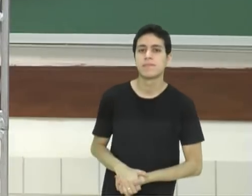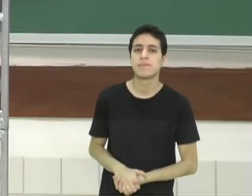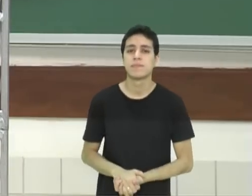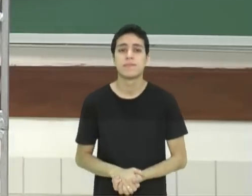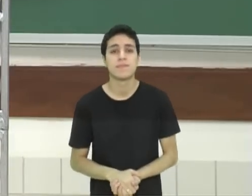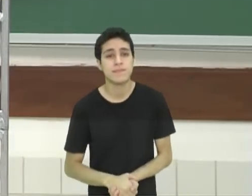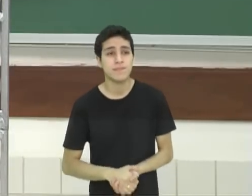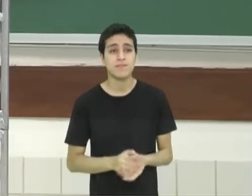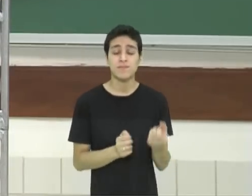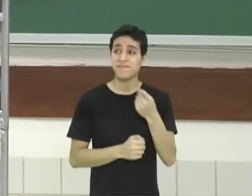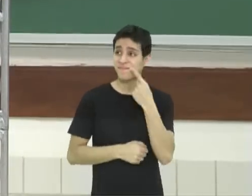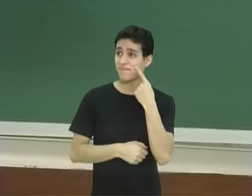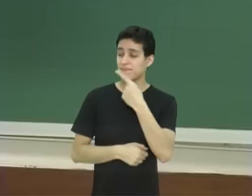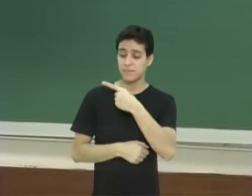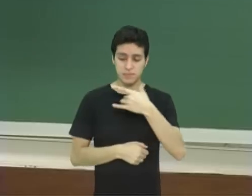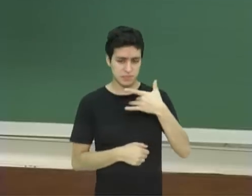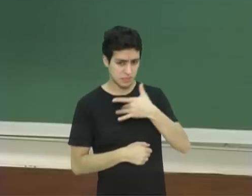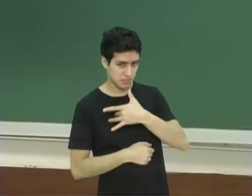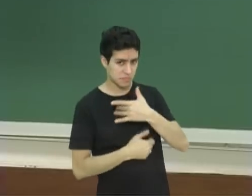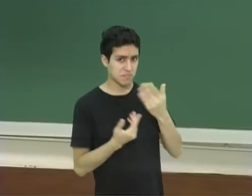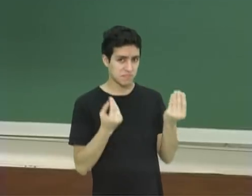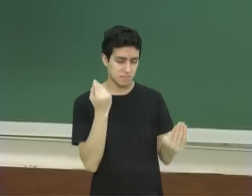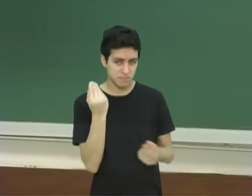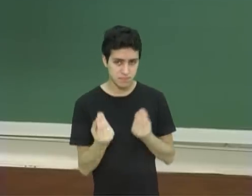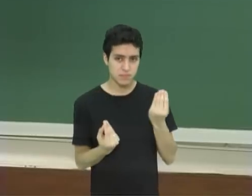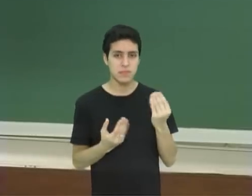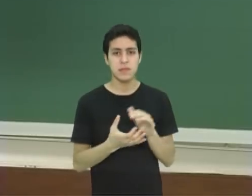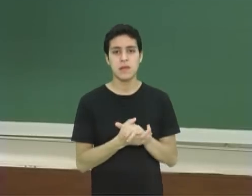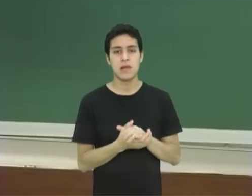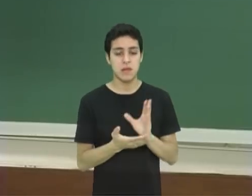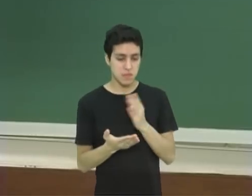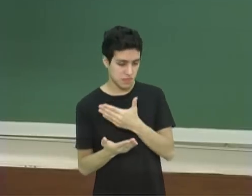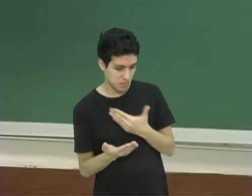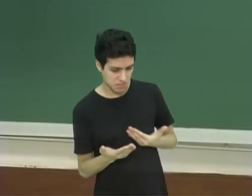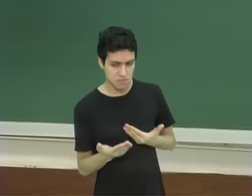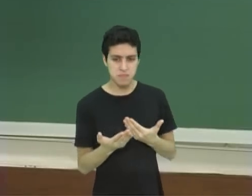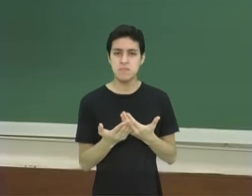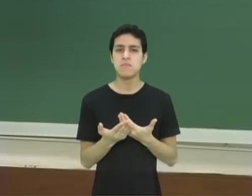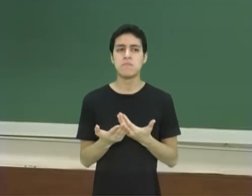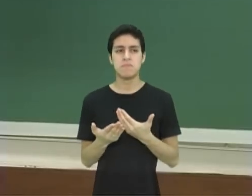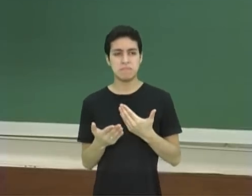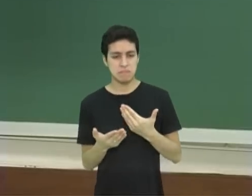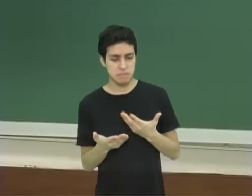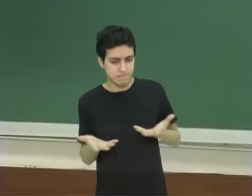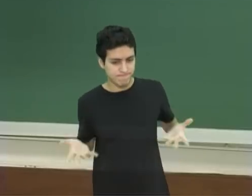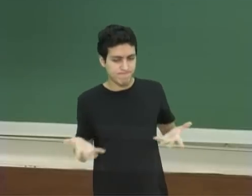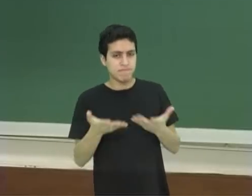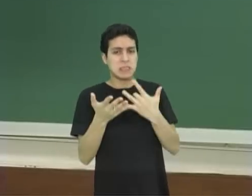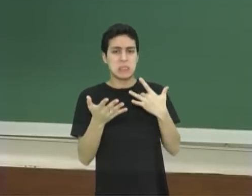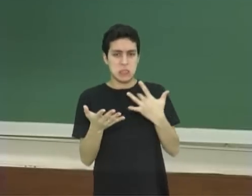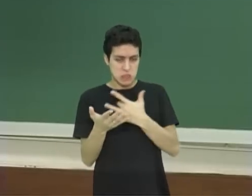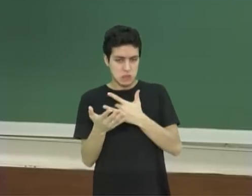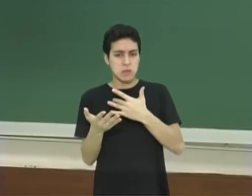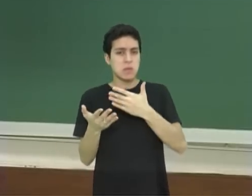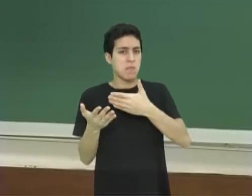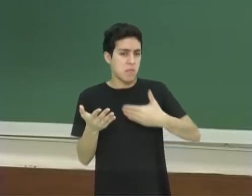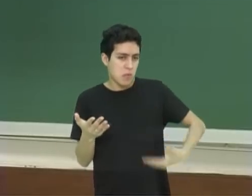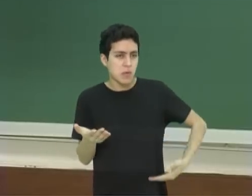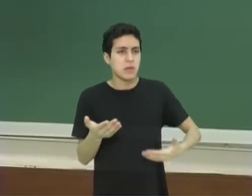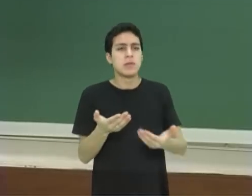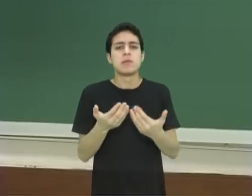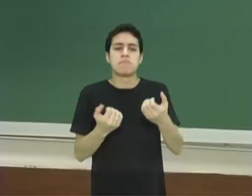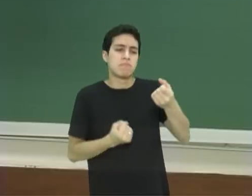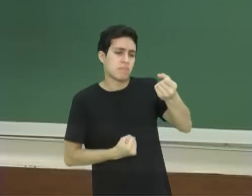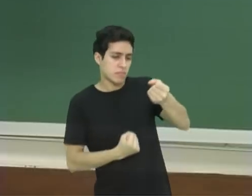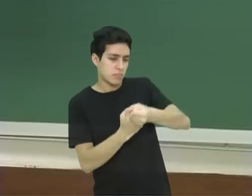Aí a questão da saúde também não é diferente, né? O governo aprova a saúde pública, né, complementa políticas nacionais, dá